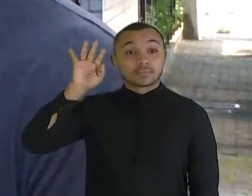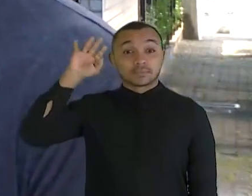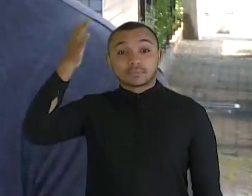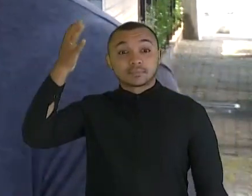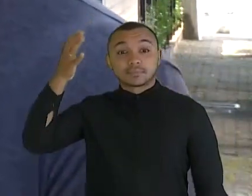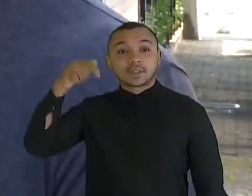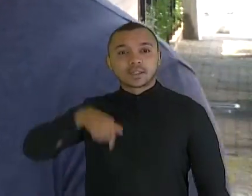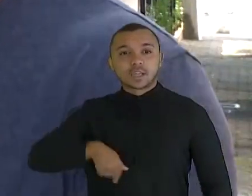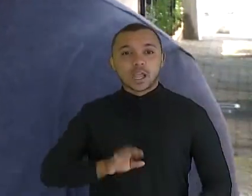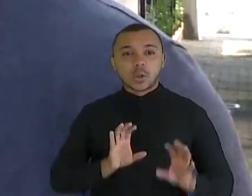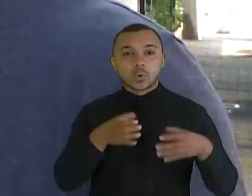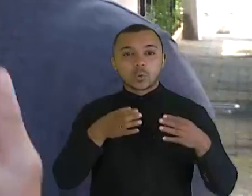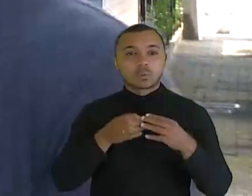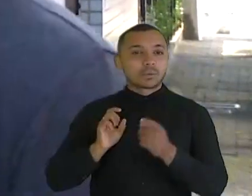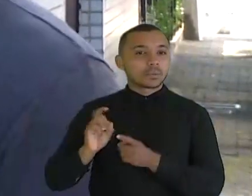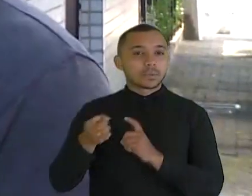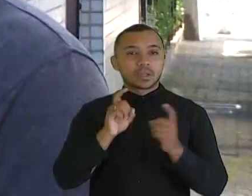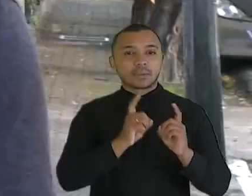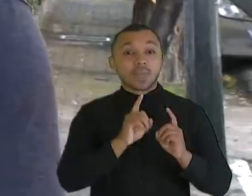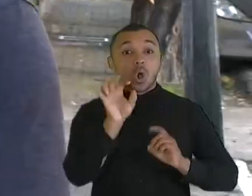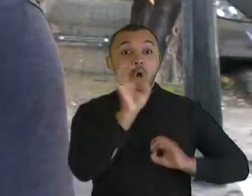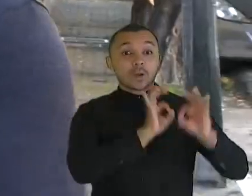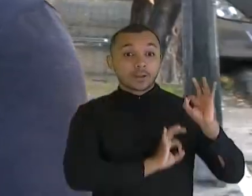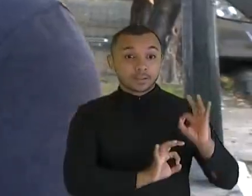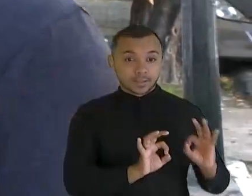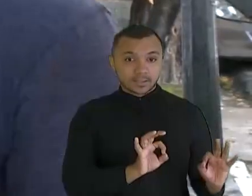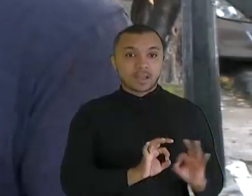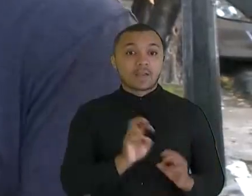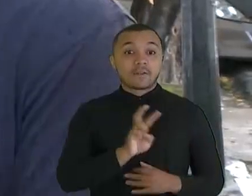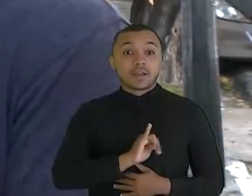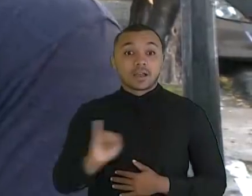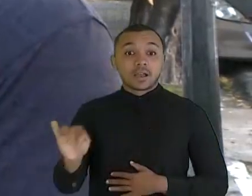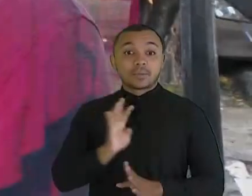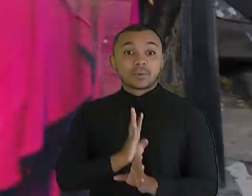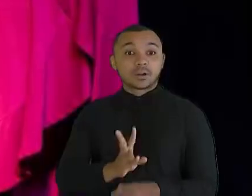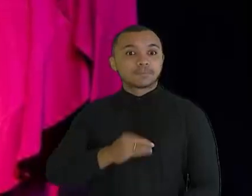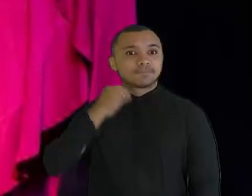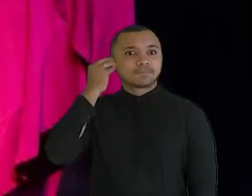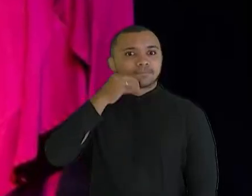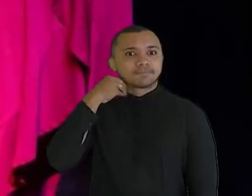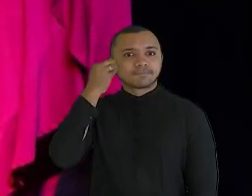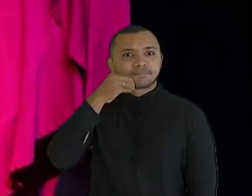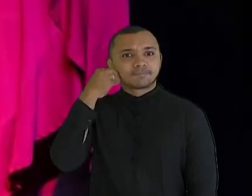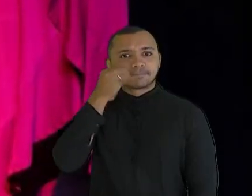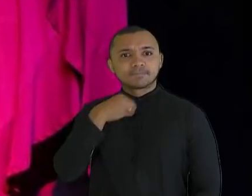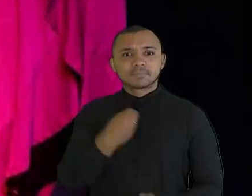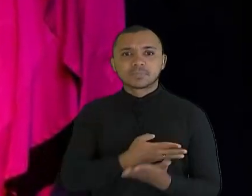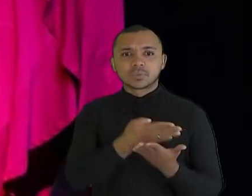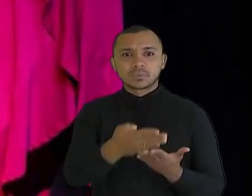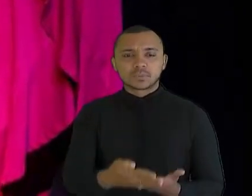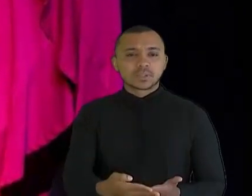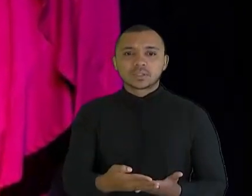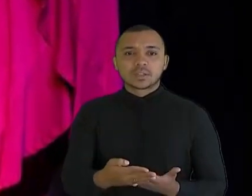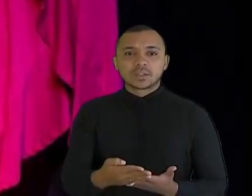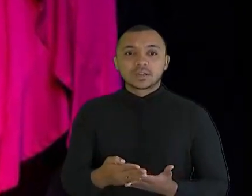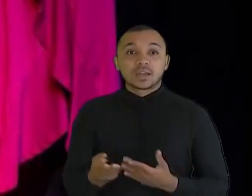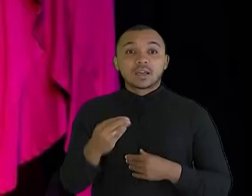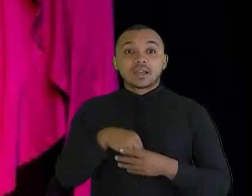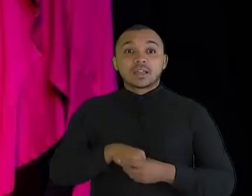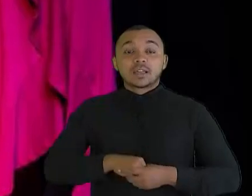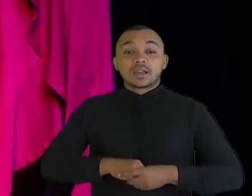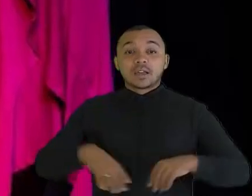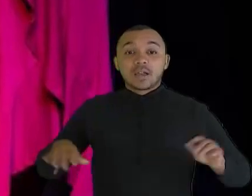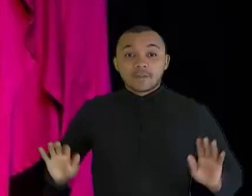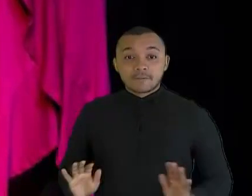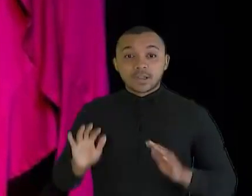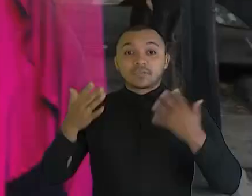grupo teatral, resolvemos montar essa peça a partir de uma experiência que nós tivemos encenando no Festival Bivar